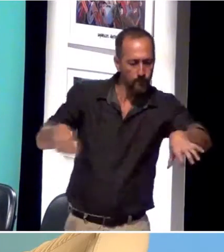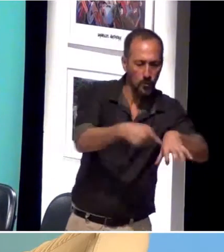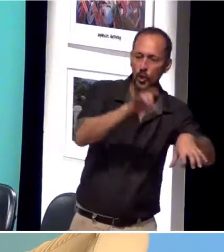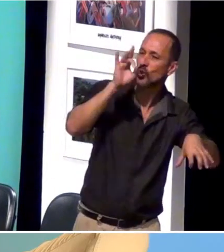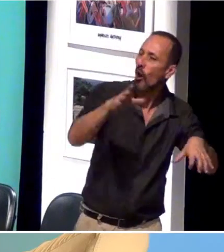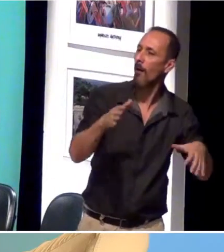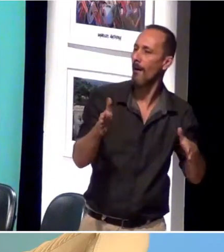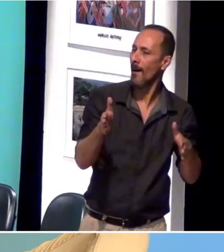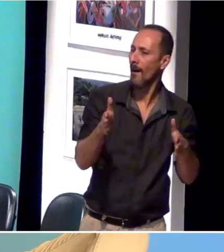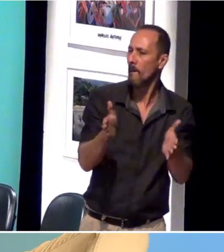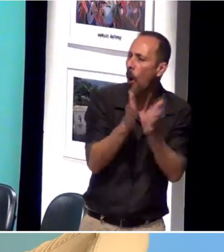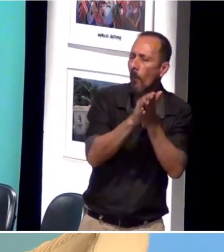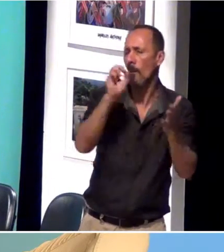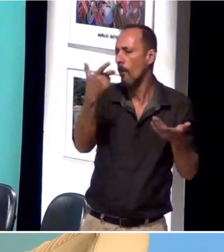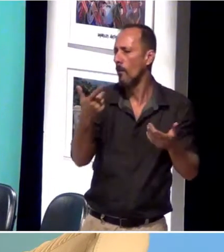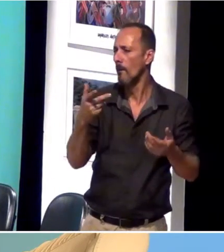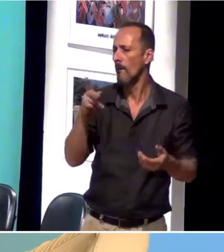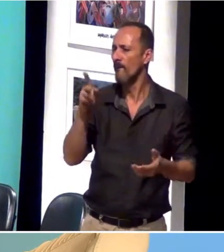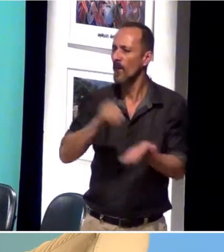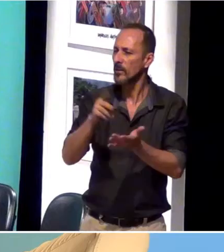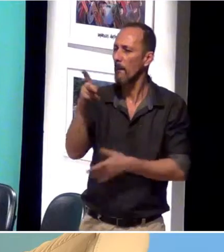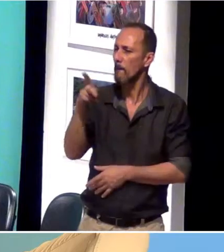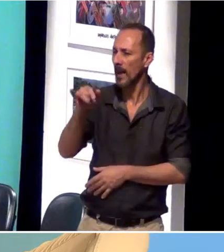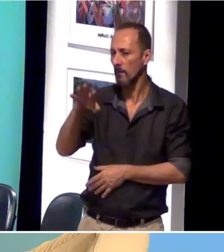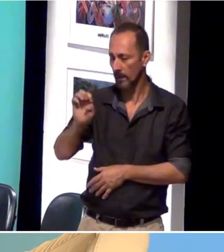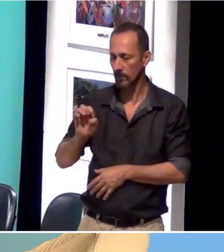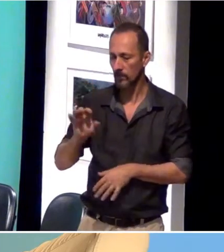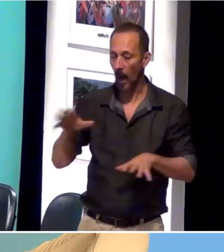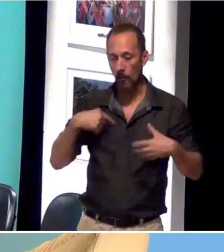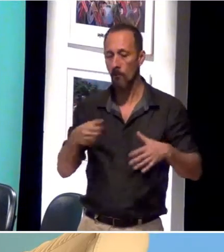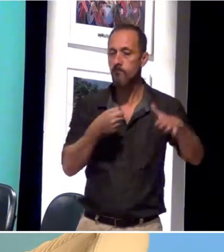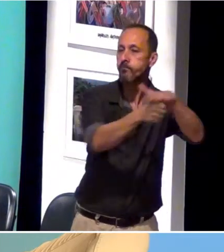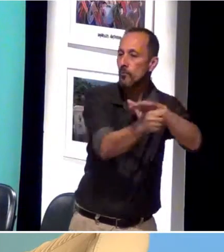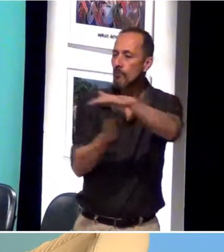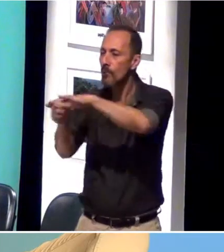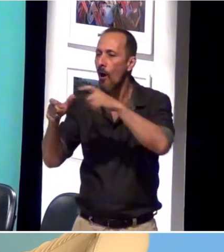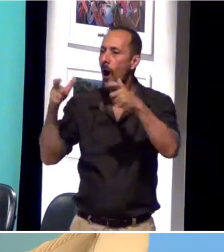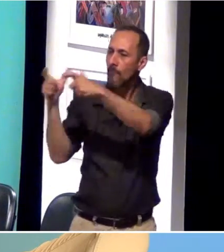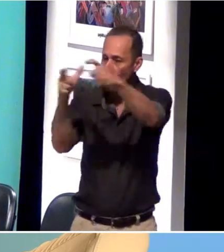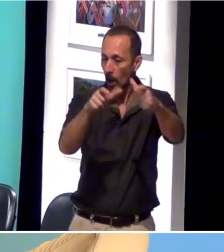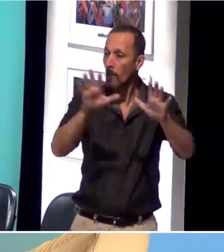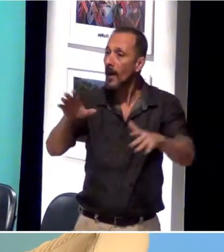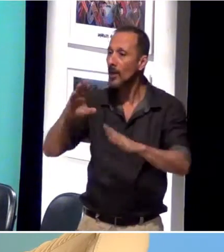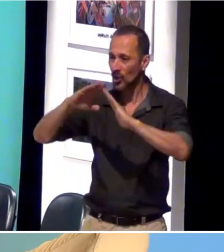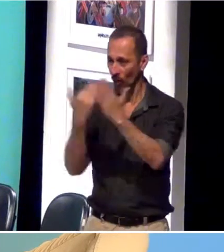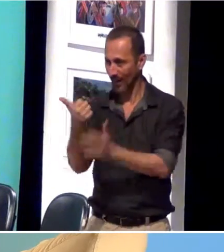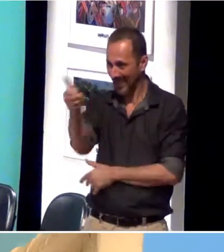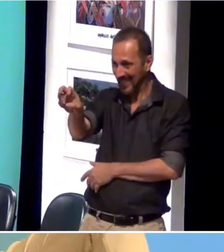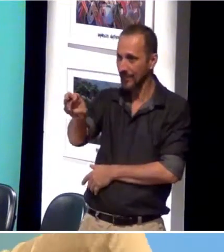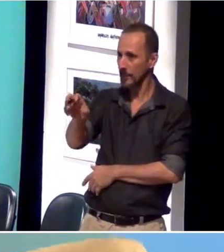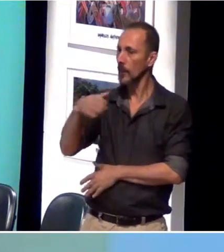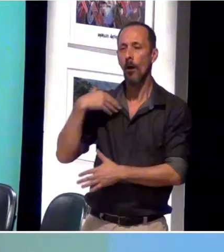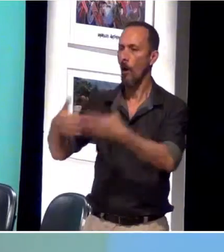estudos mostram que não era bem assim. Então, a Escola 15 também atendia adolescente autor de ato infracional, e a João Luiz